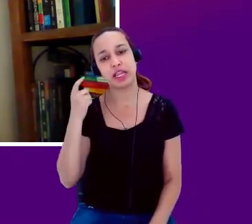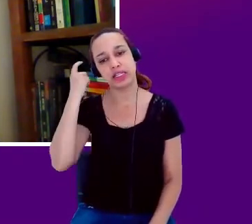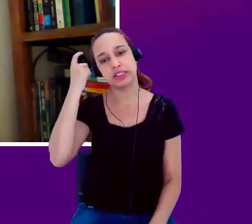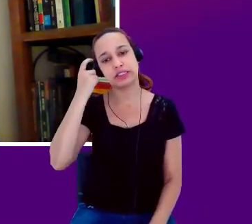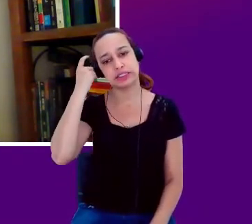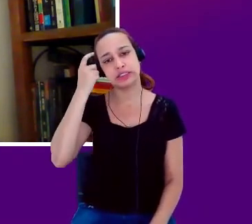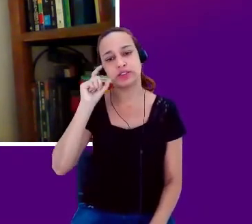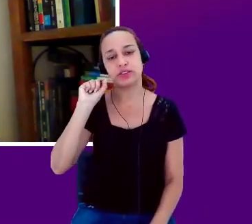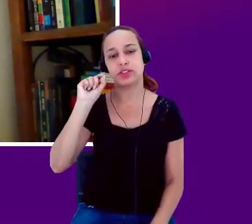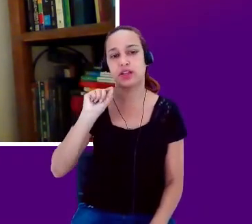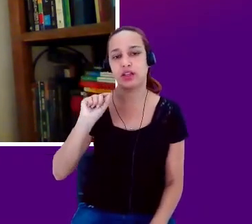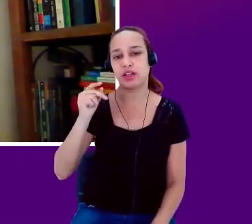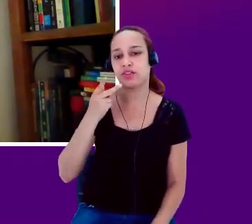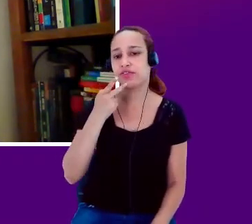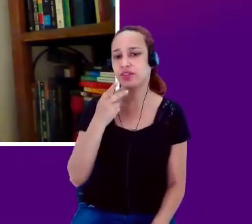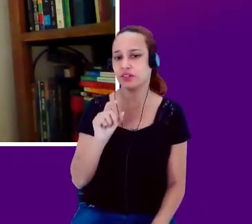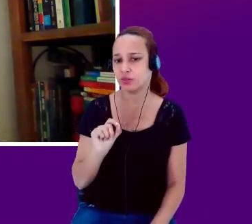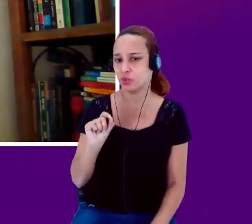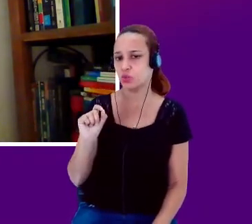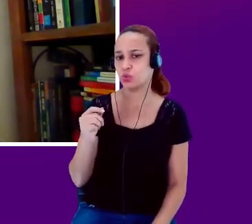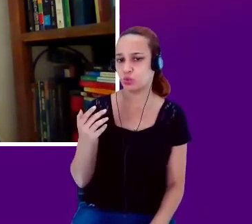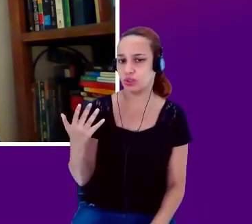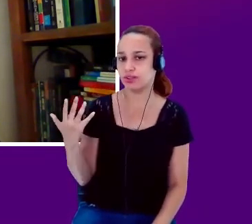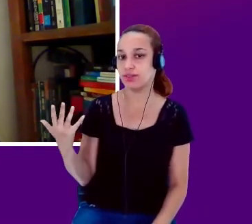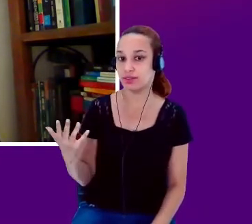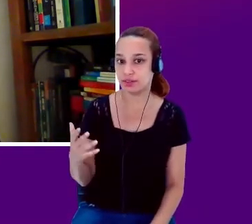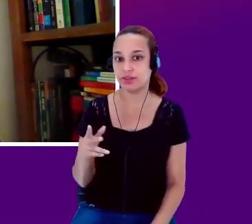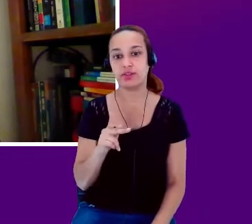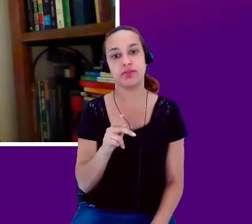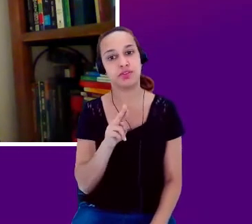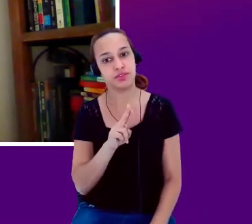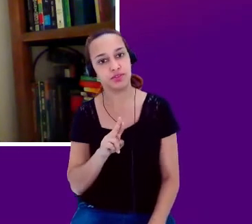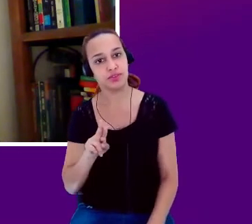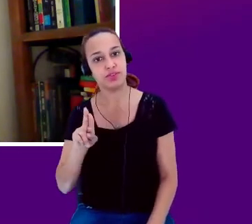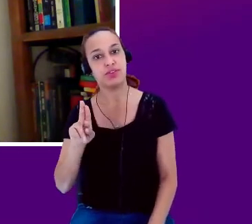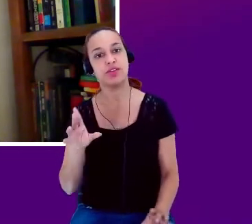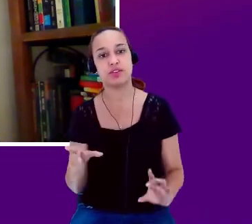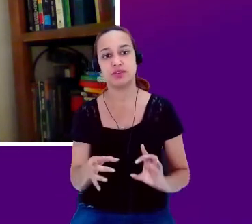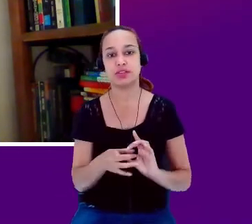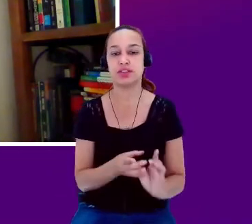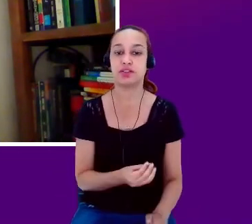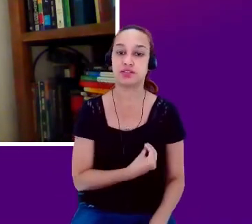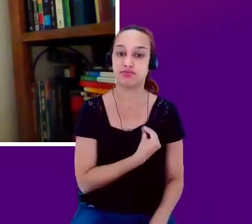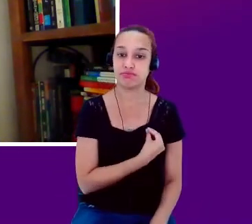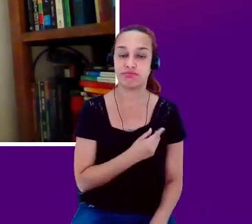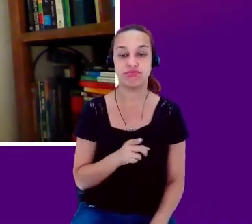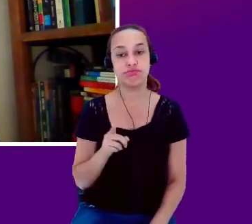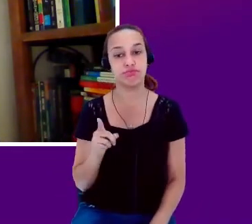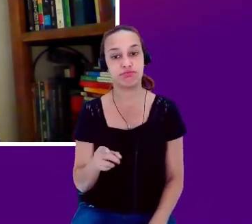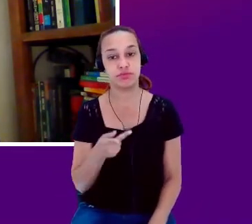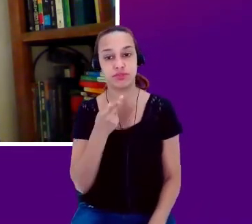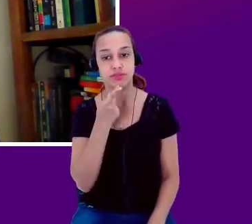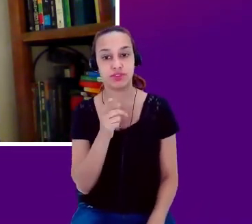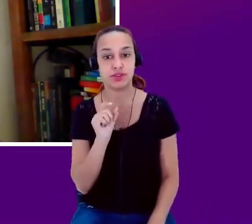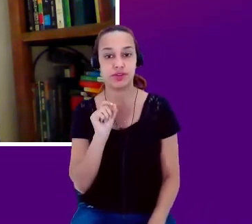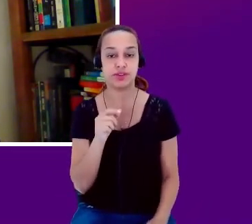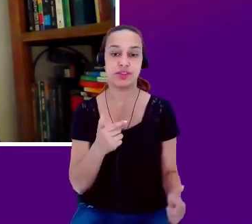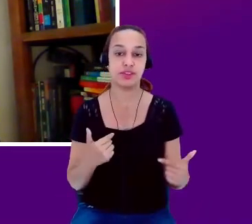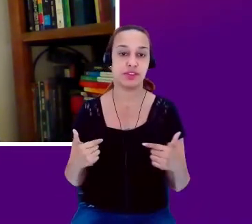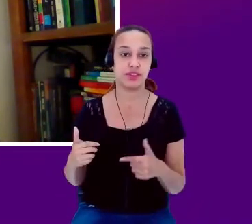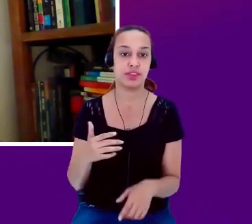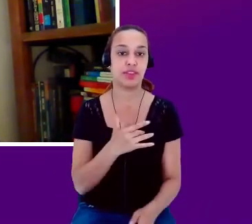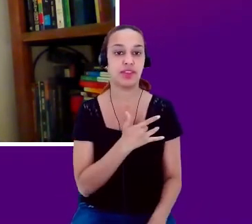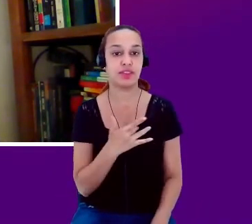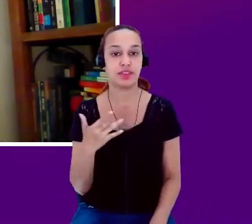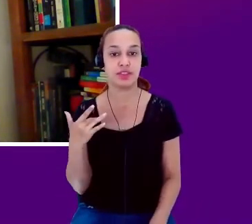preocupação, aí já falando até da parte de previdência complementar e vida, porque ali, quando você fala serviço de saúde,